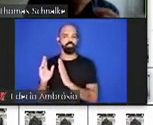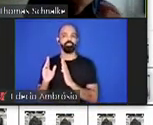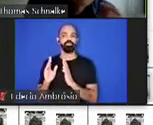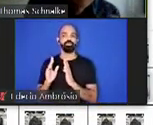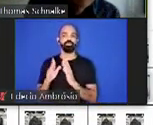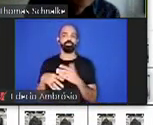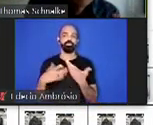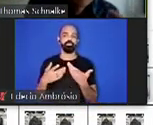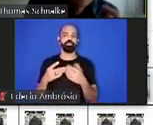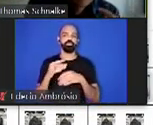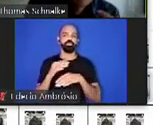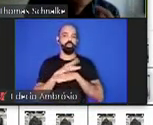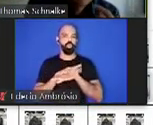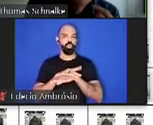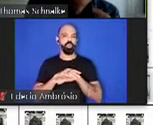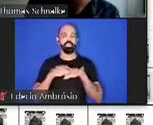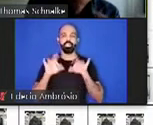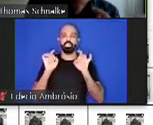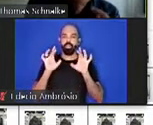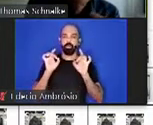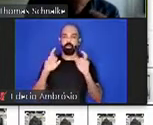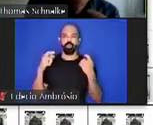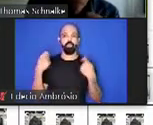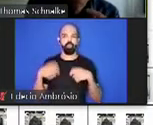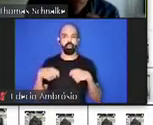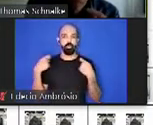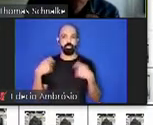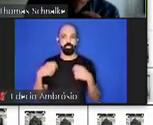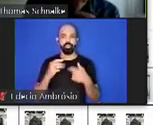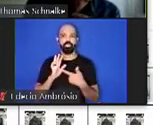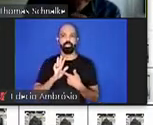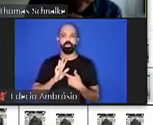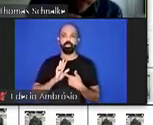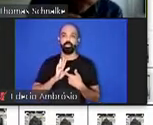doença específica deveria estar mostrada